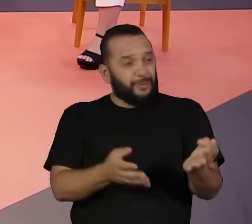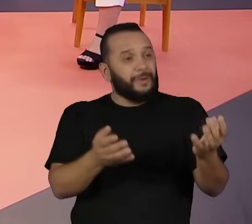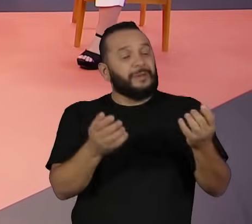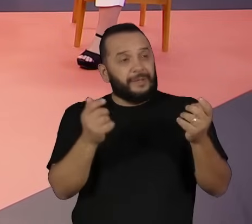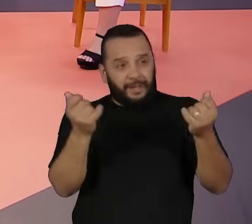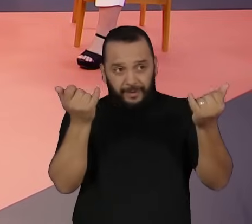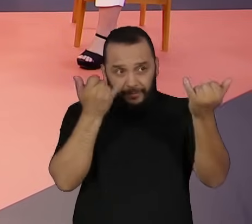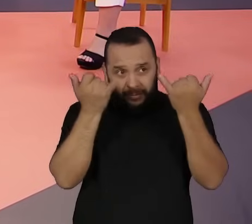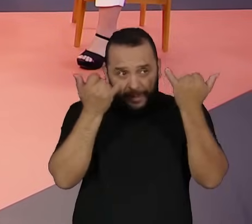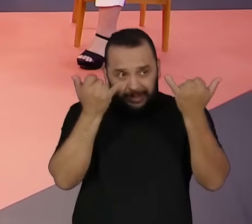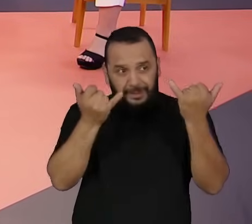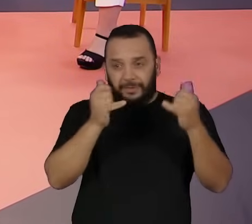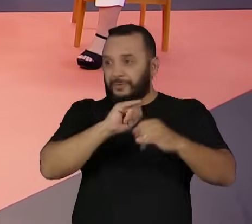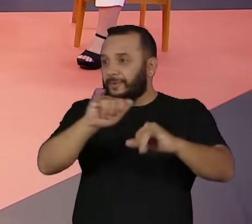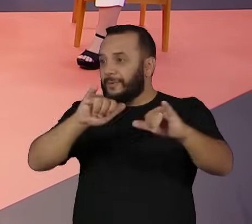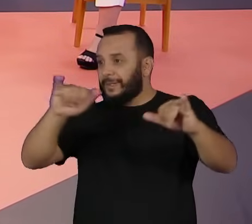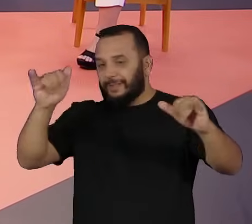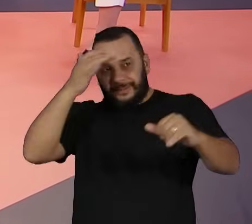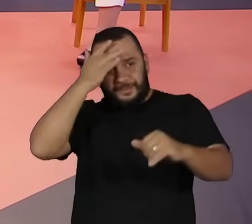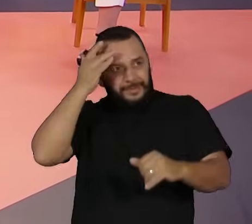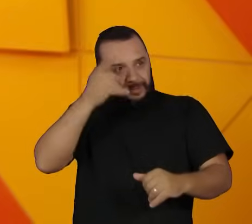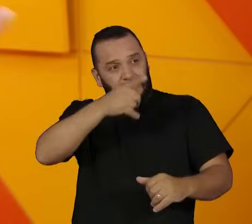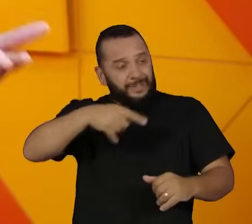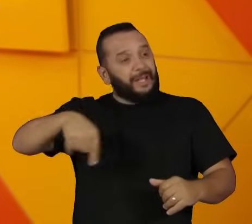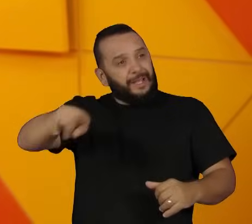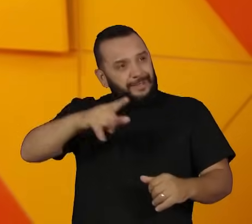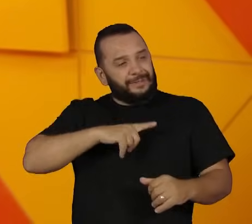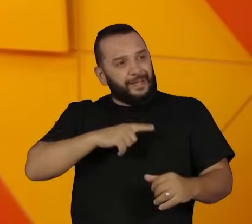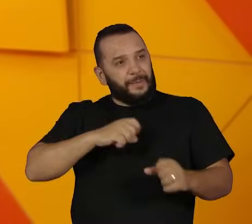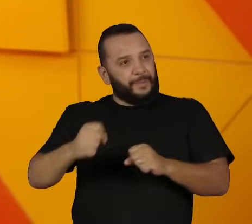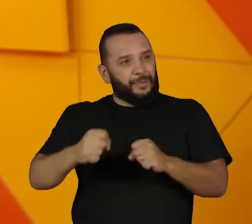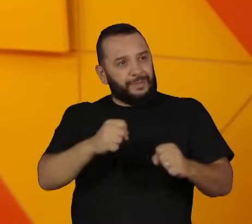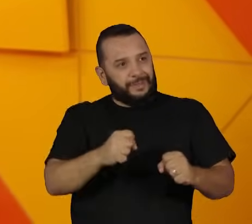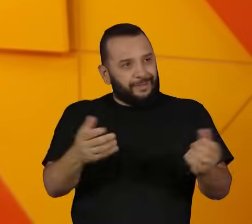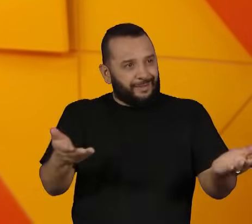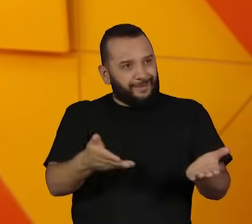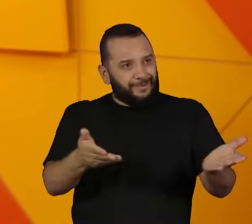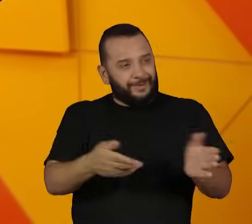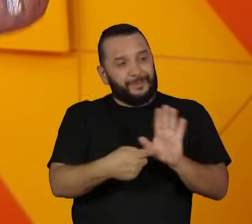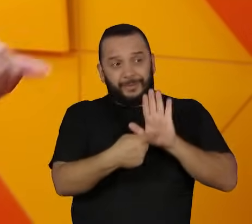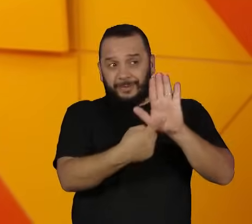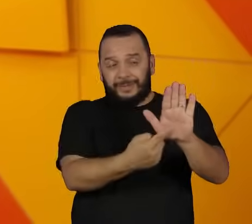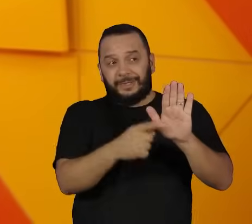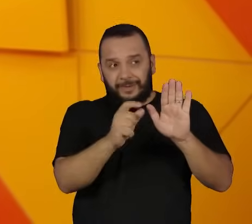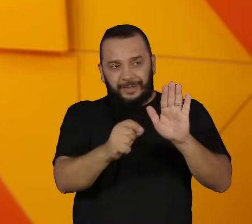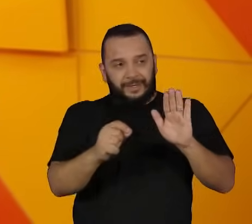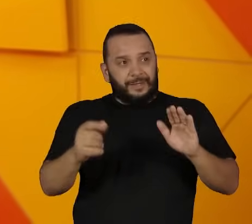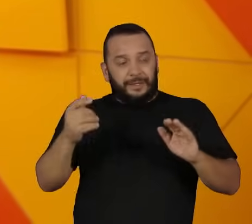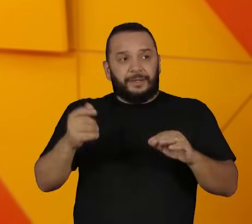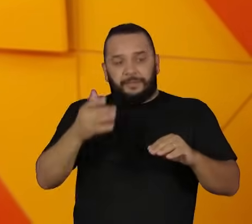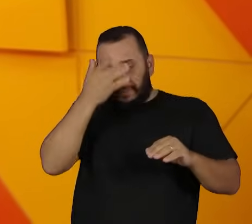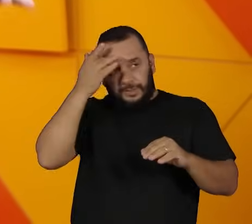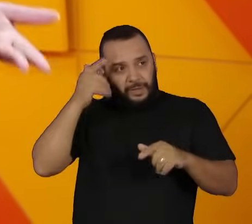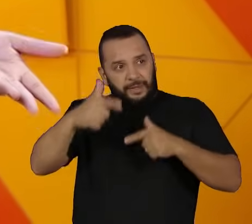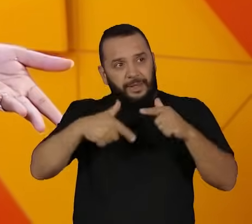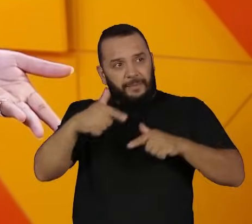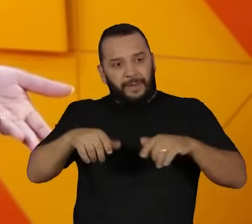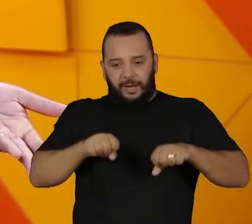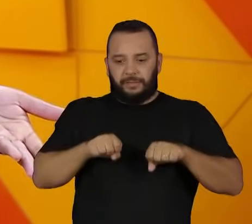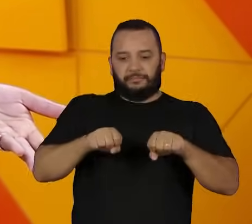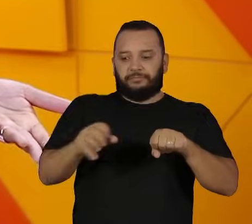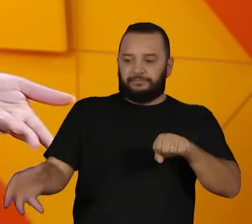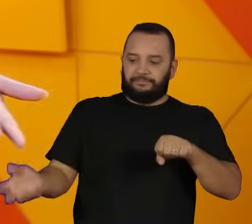informação para o consumidor é que vai colocar o poder na mão deles. Eu agora quero trazer para vocês, nós falamos dos catadores anteriormente, vamos falar agora